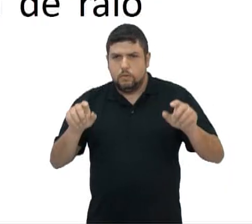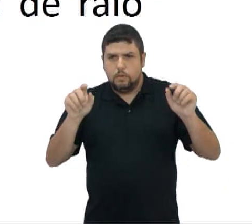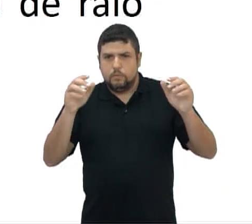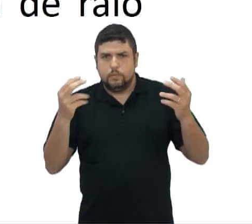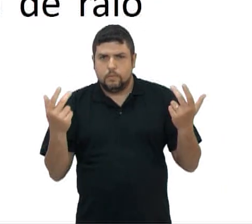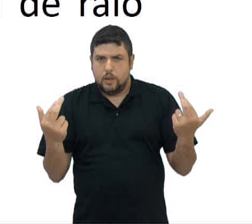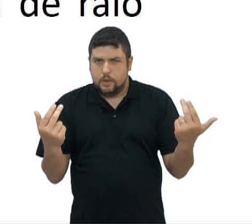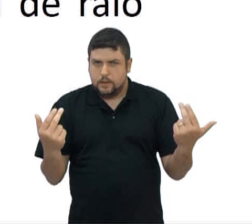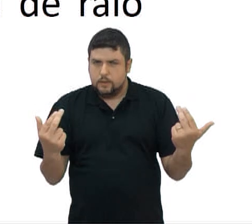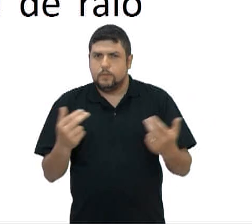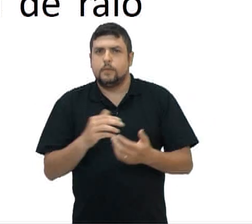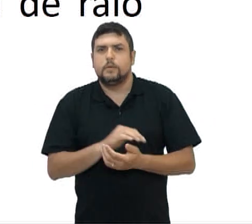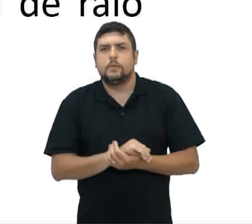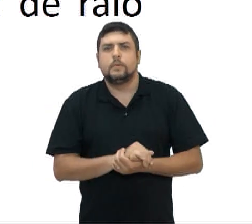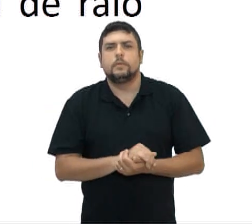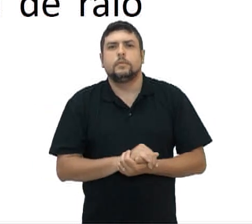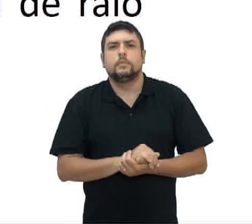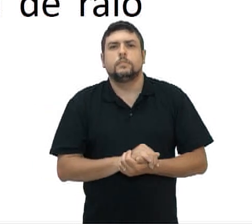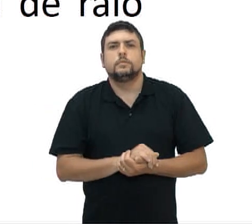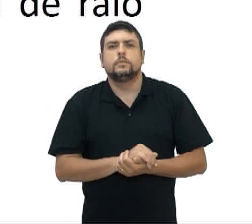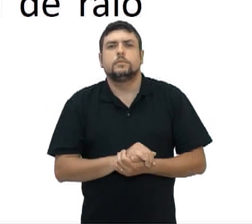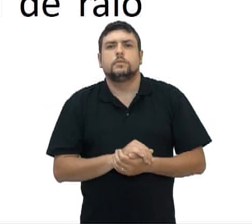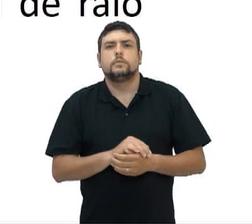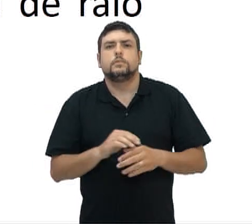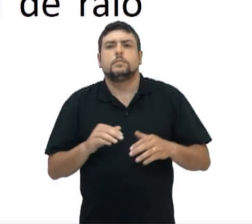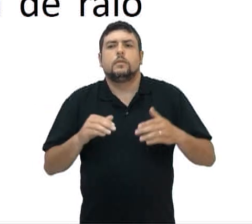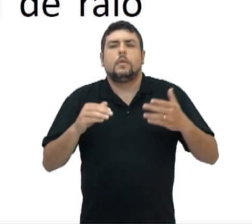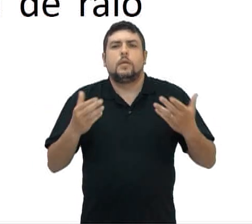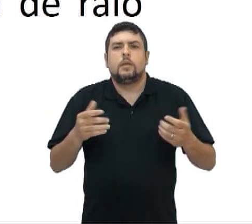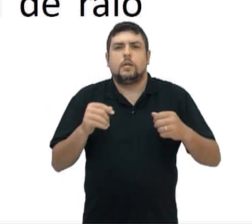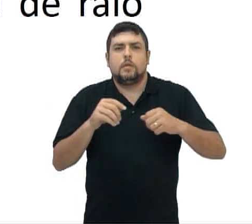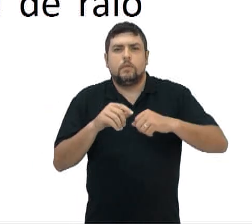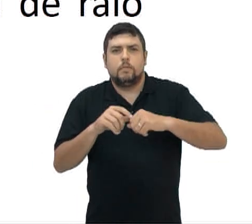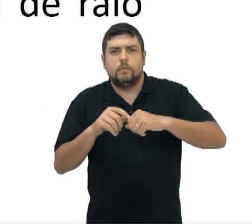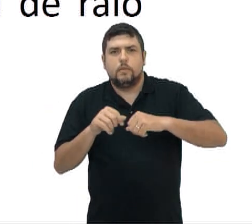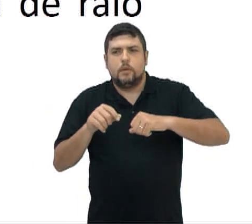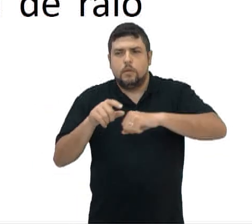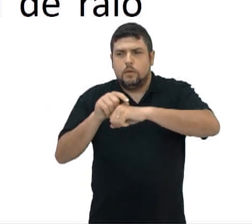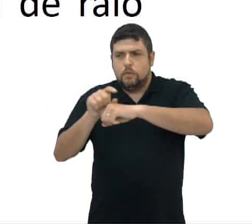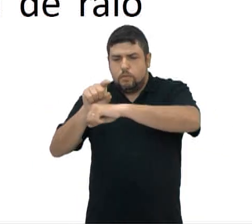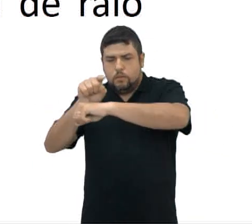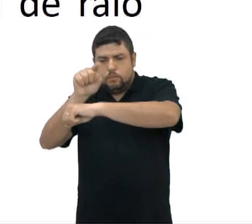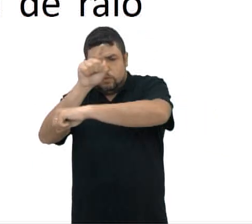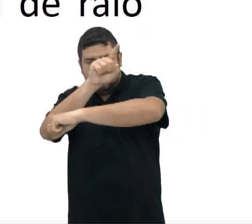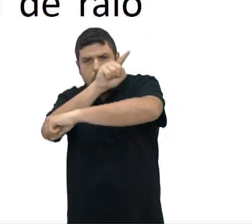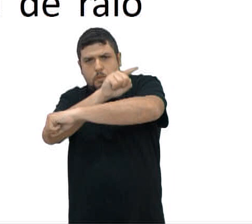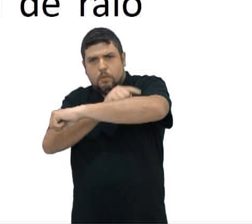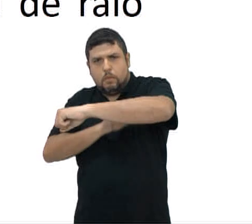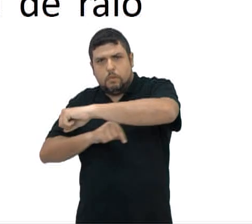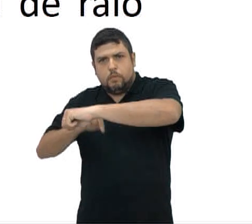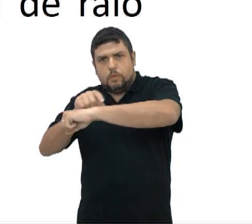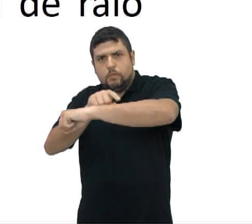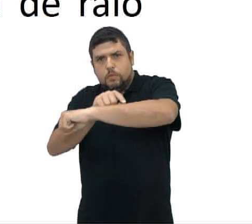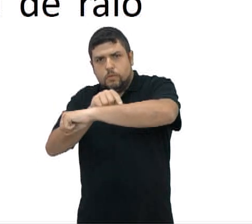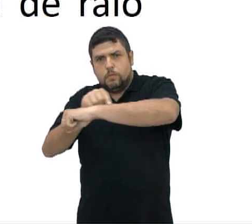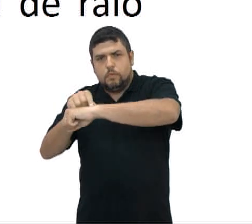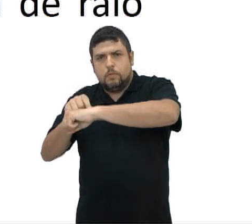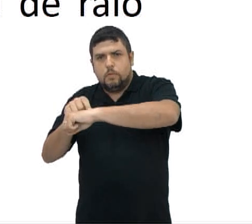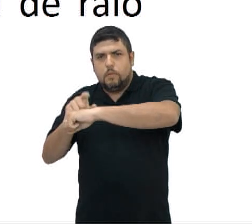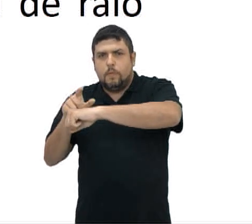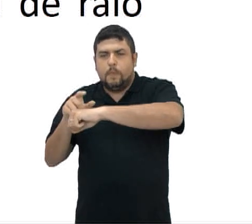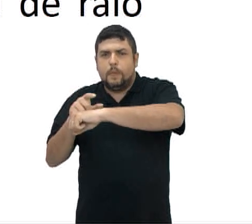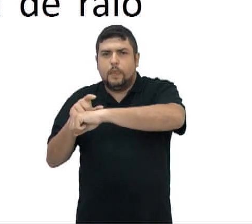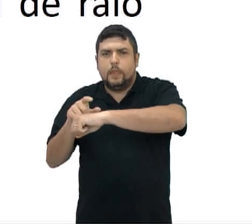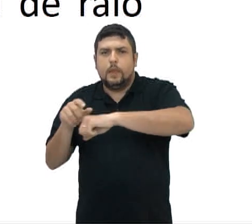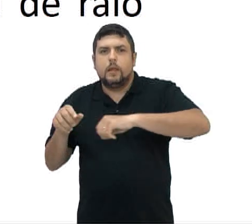lados. Está escrito em uma circunferência de raio 25 centímetros e tem 150 centímetros